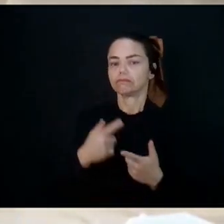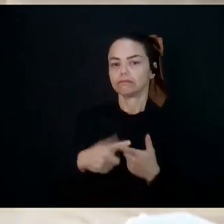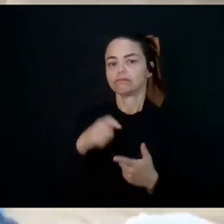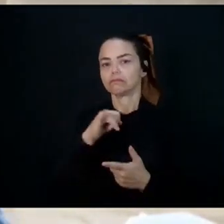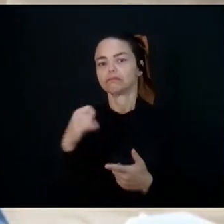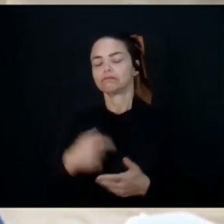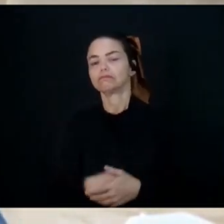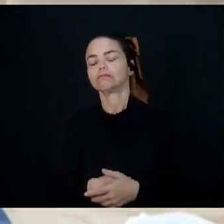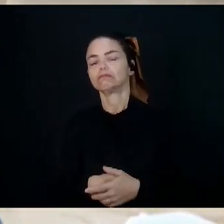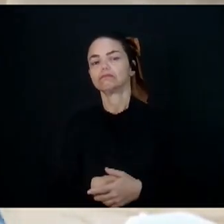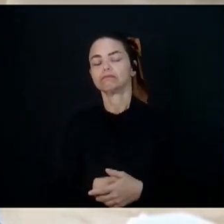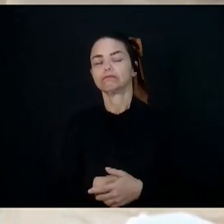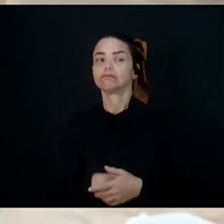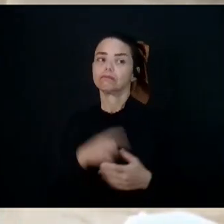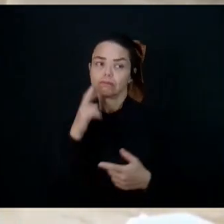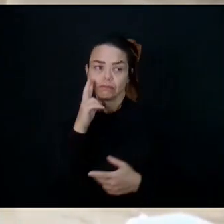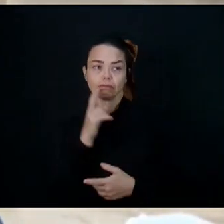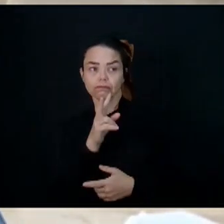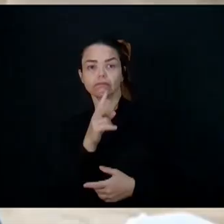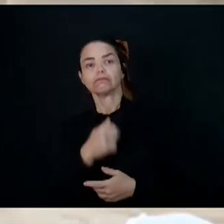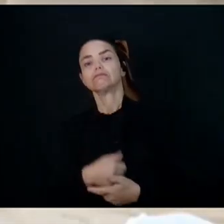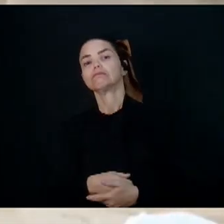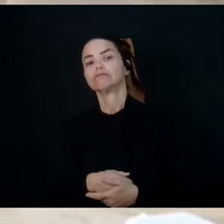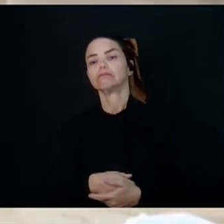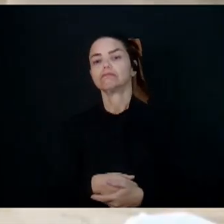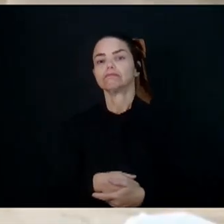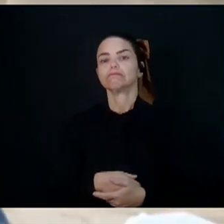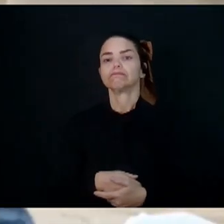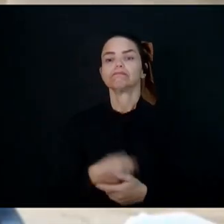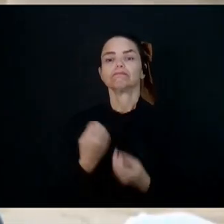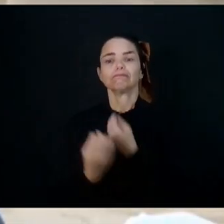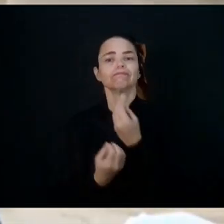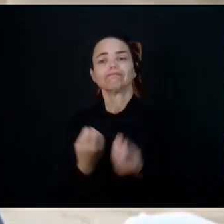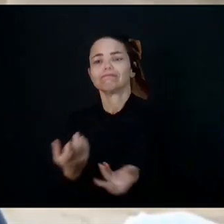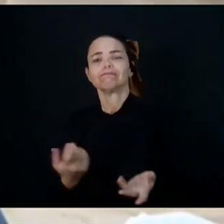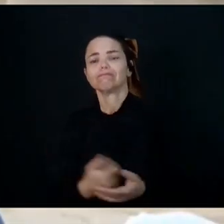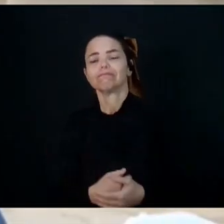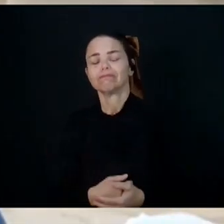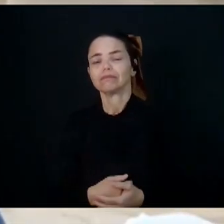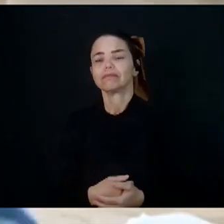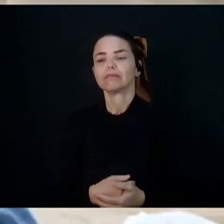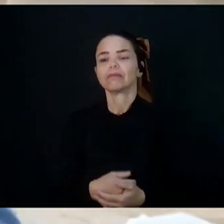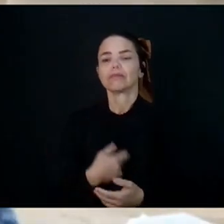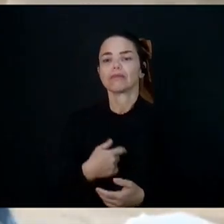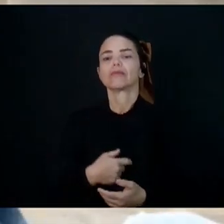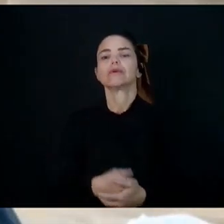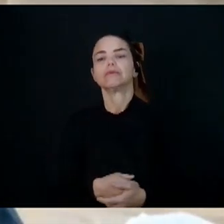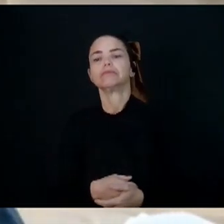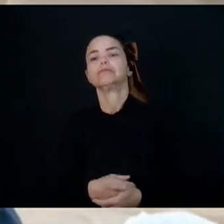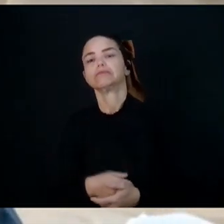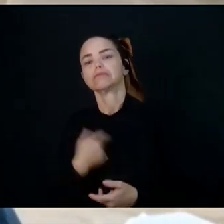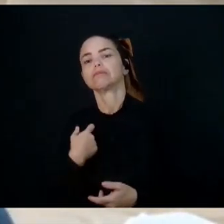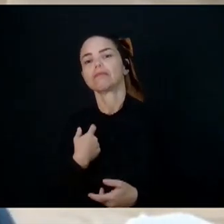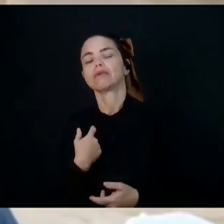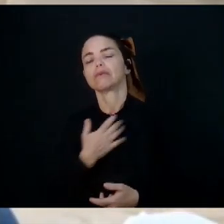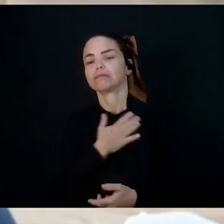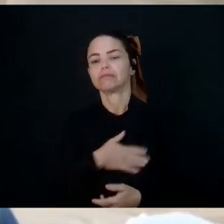projeto no outro aquilo que é a minha carência e vou oferecer para ele aquilo que vai me